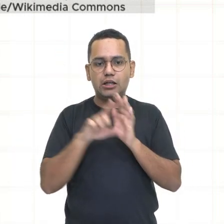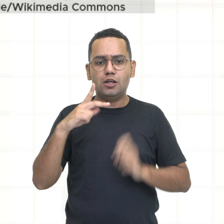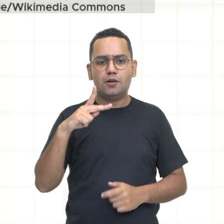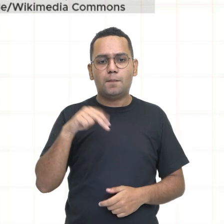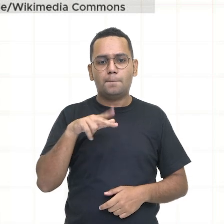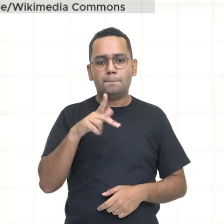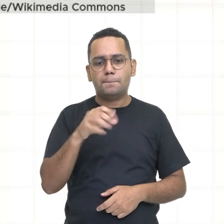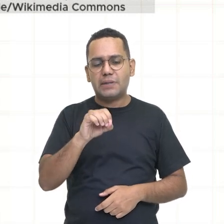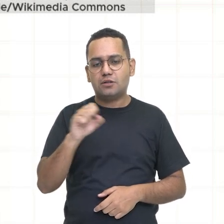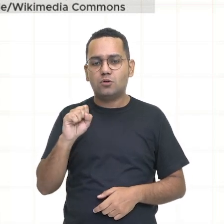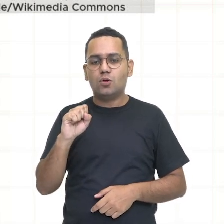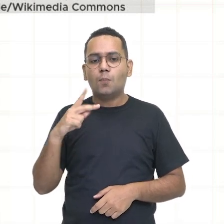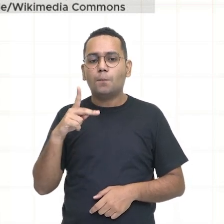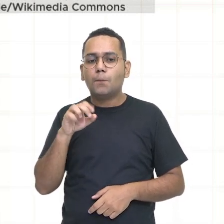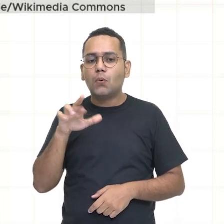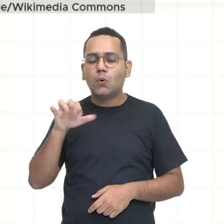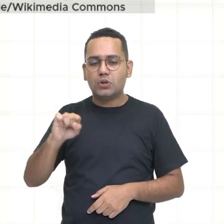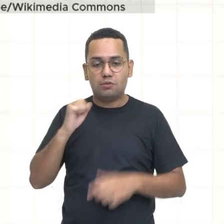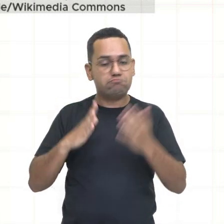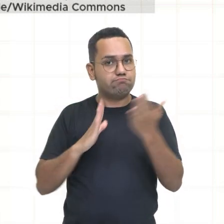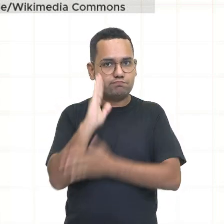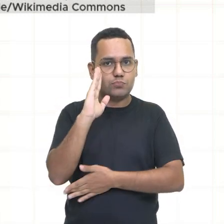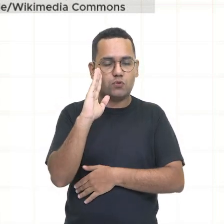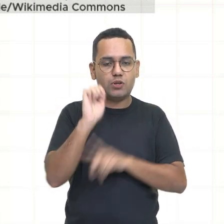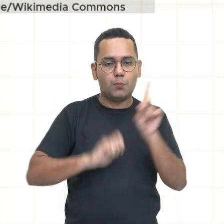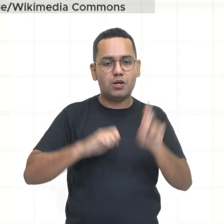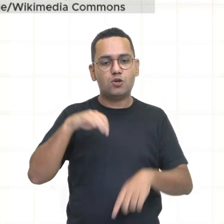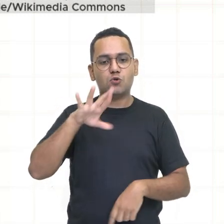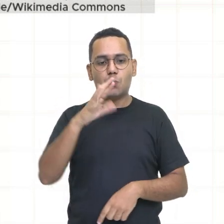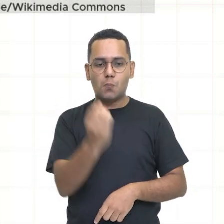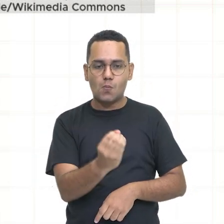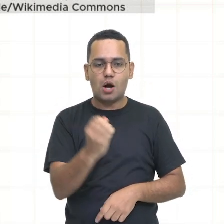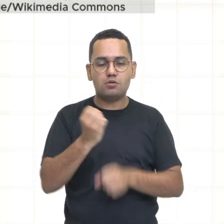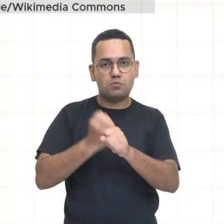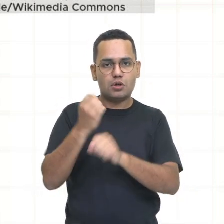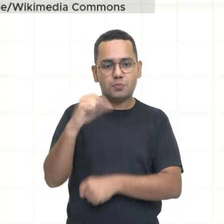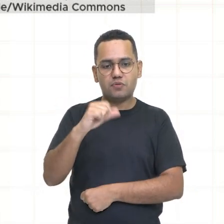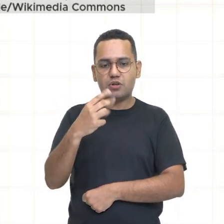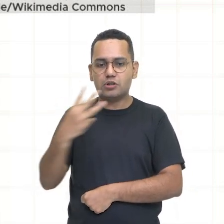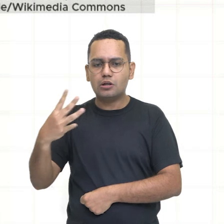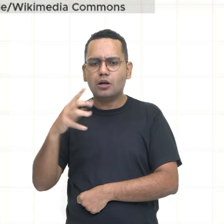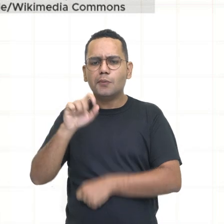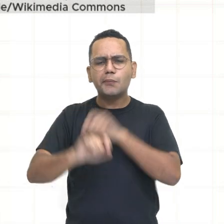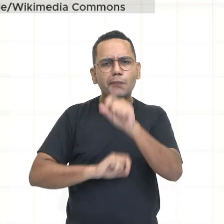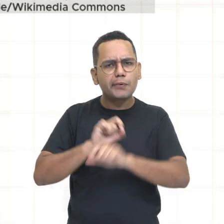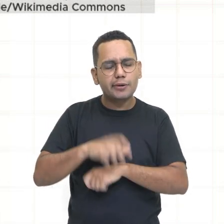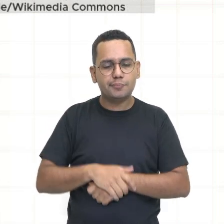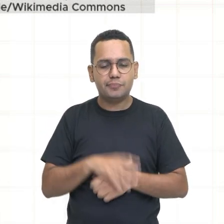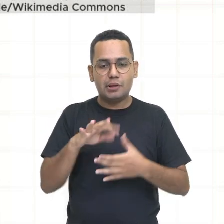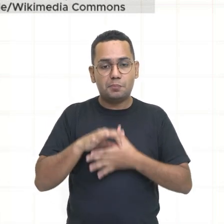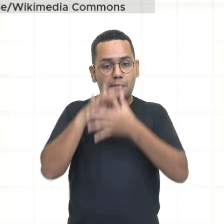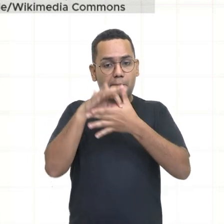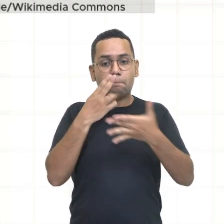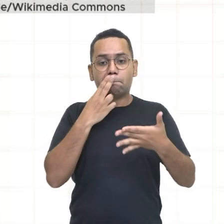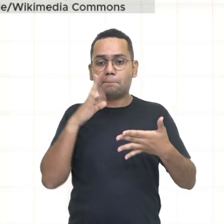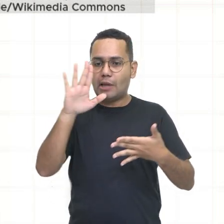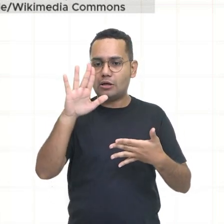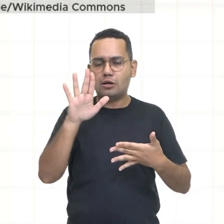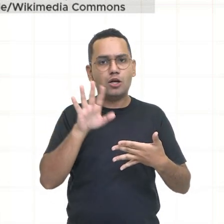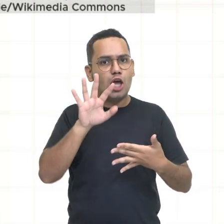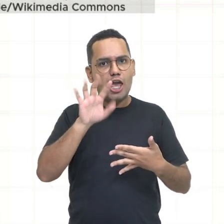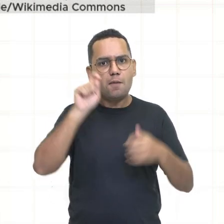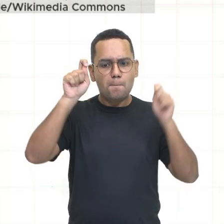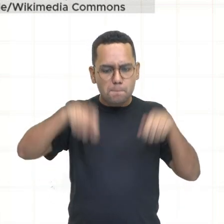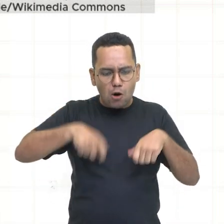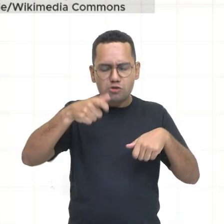de 1933, que vai permitir a Hitler legislar sem o parlamento. E isso vai consolidar